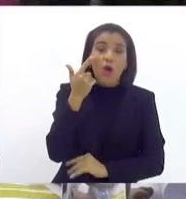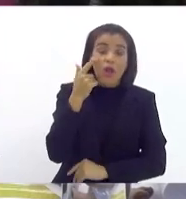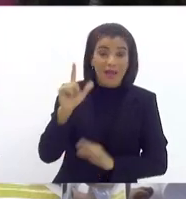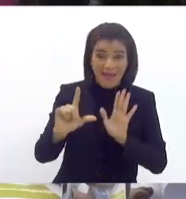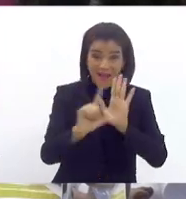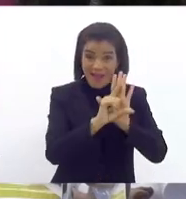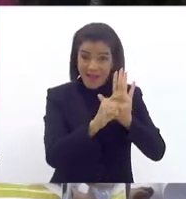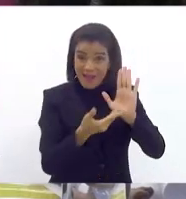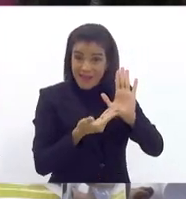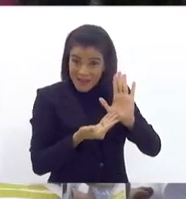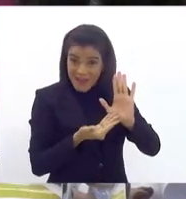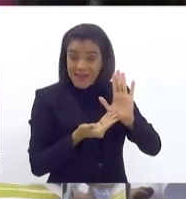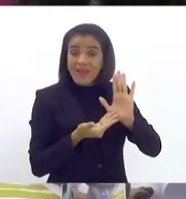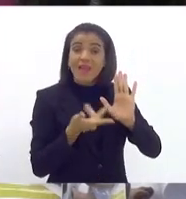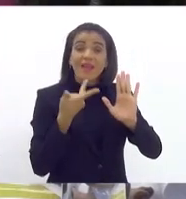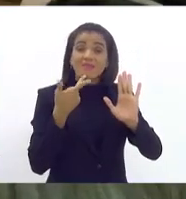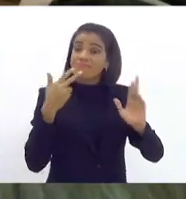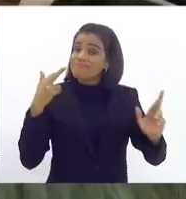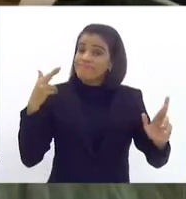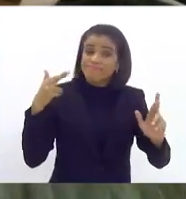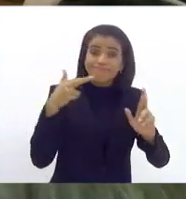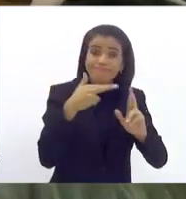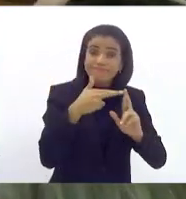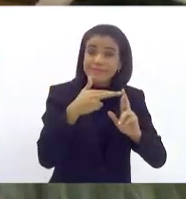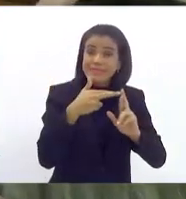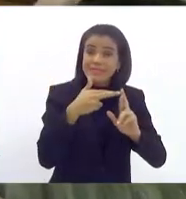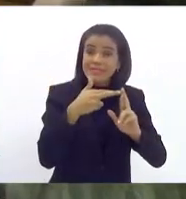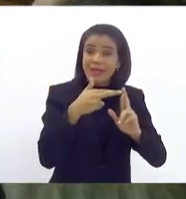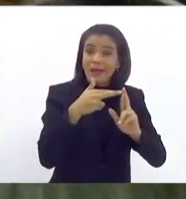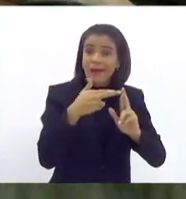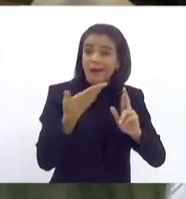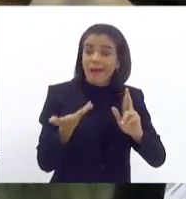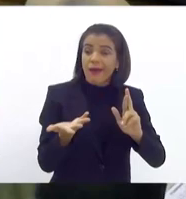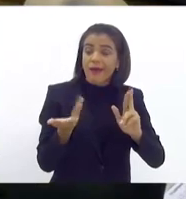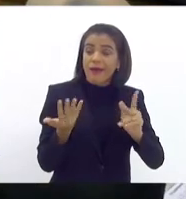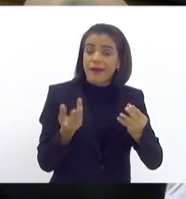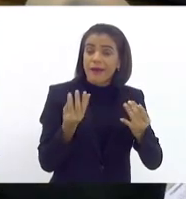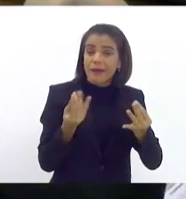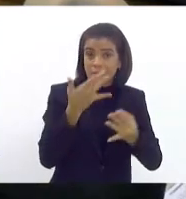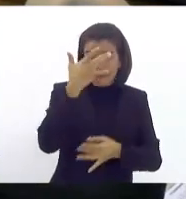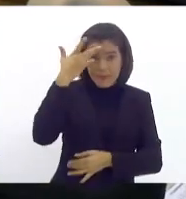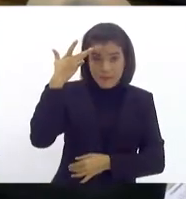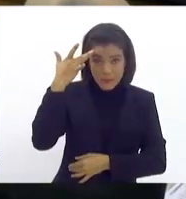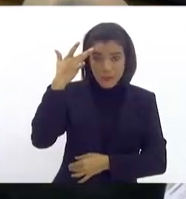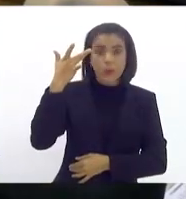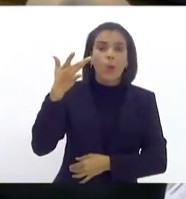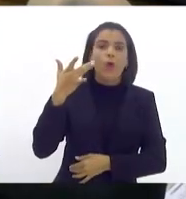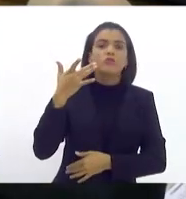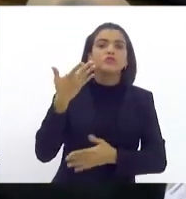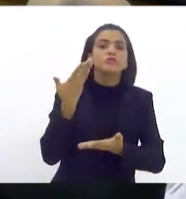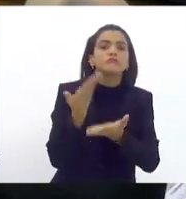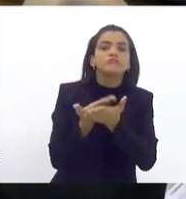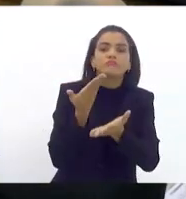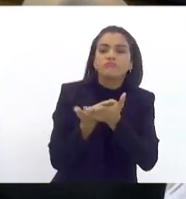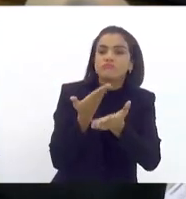lei se refere ao cidadão